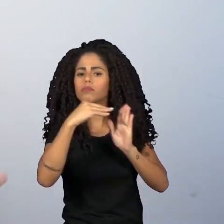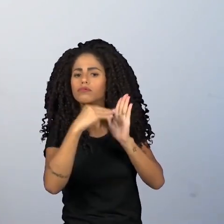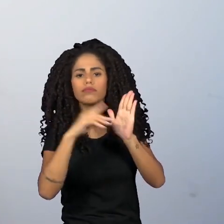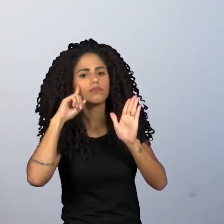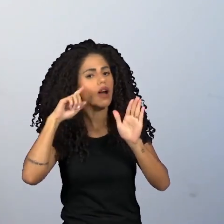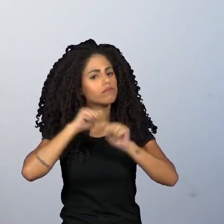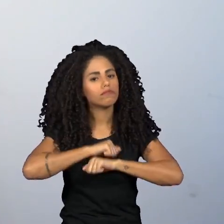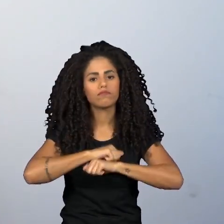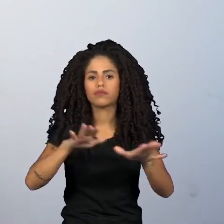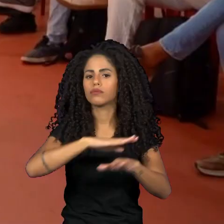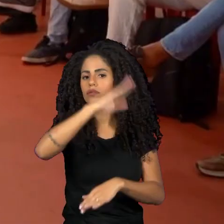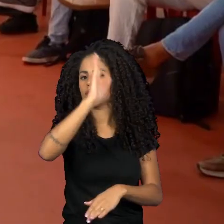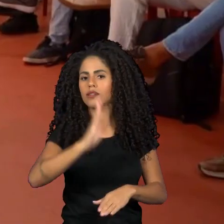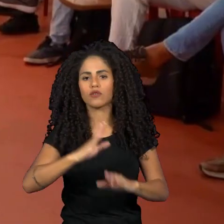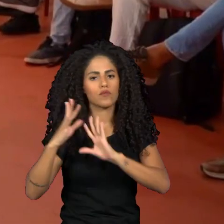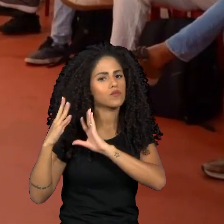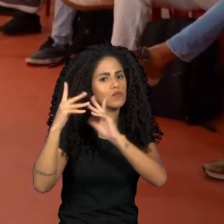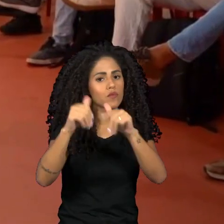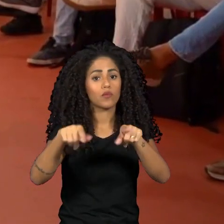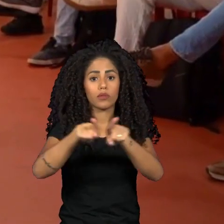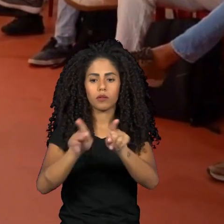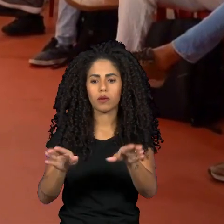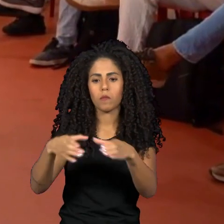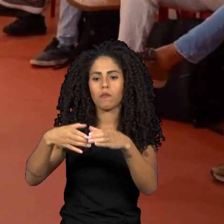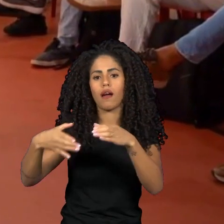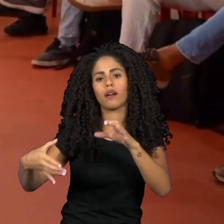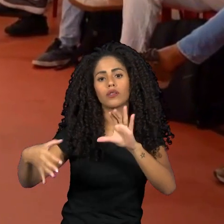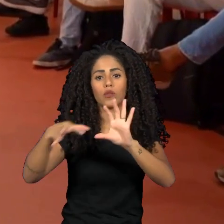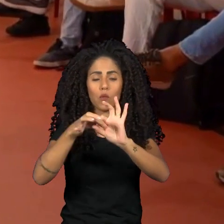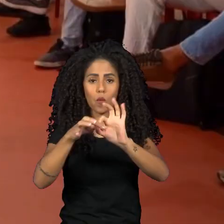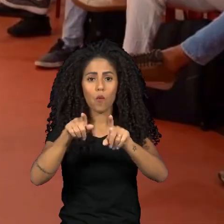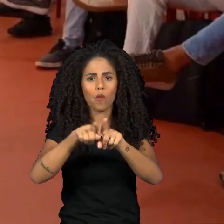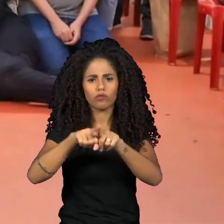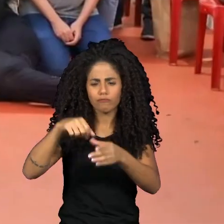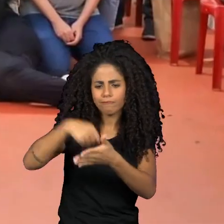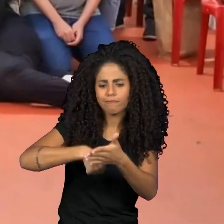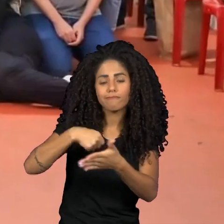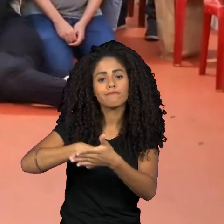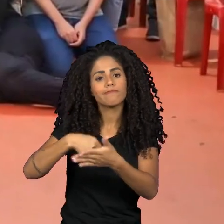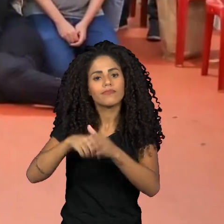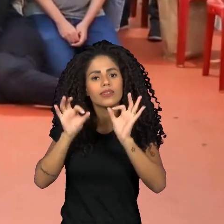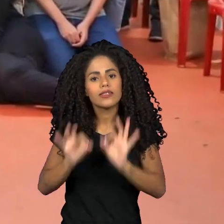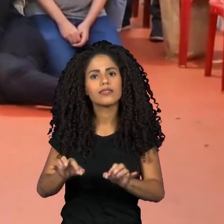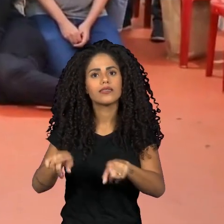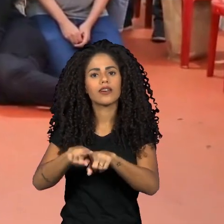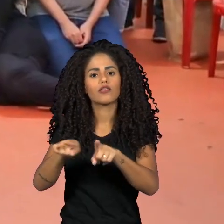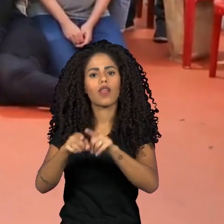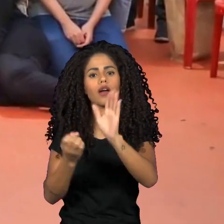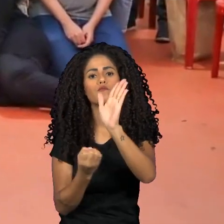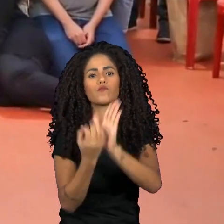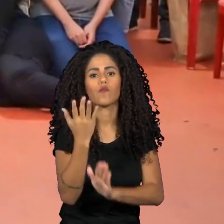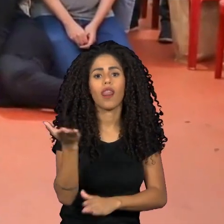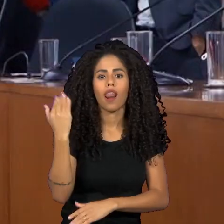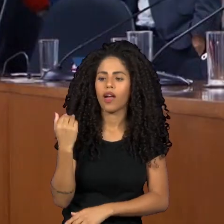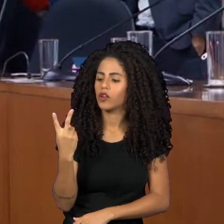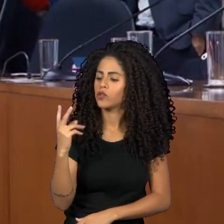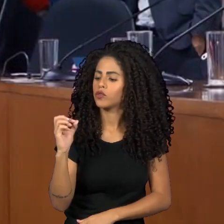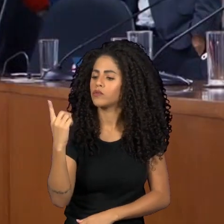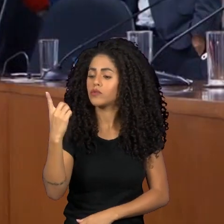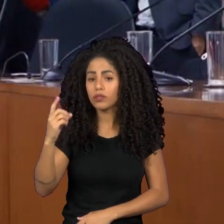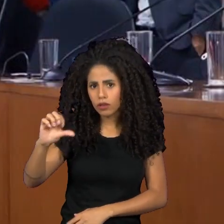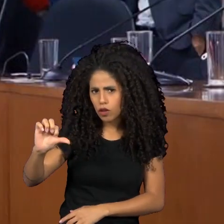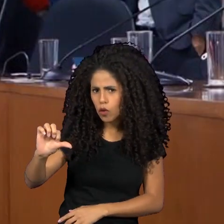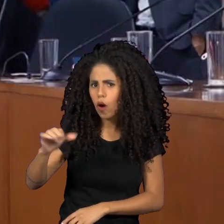para o Brasil como um todo, né? A coalizão ela tem se dedicado, né, desde a sua construção em 2019,